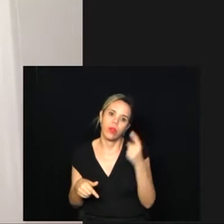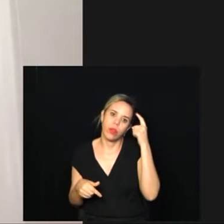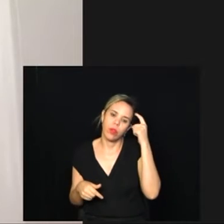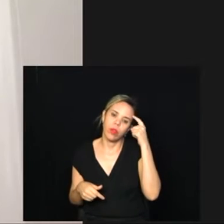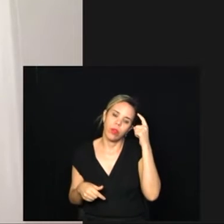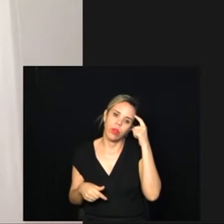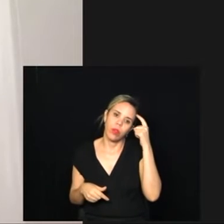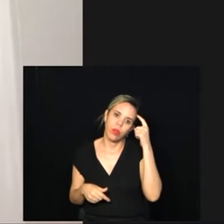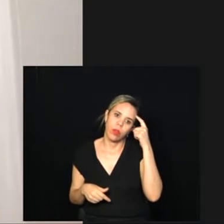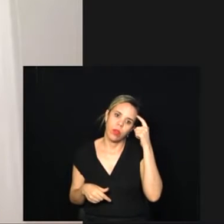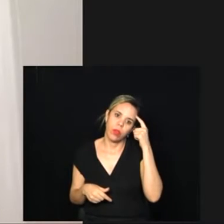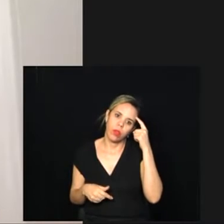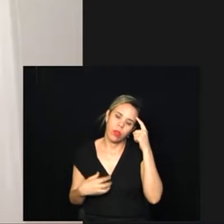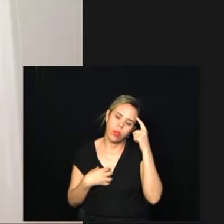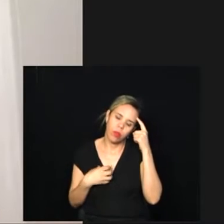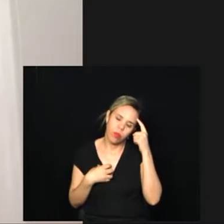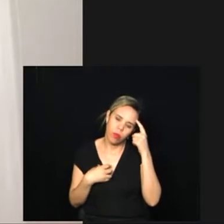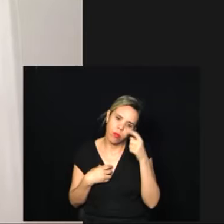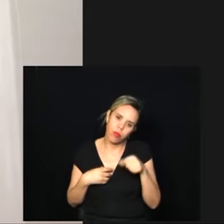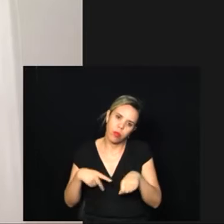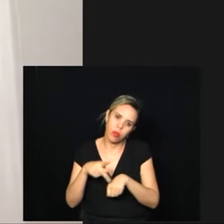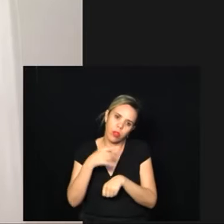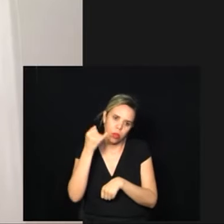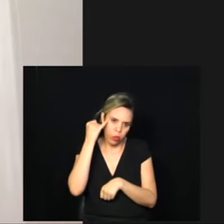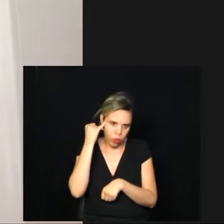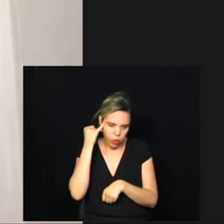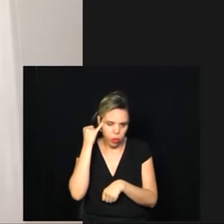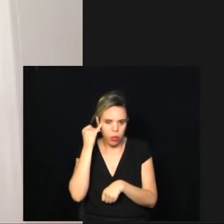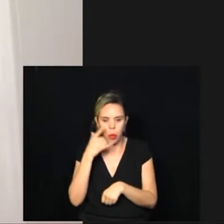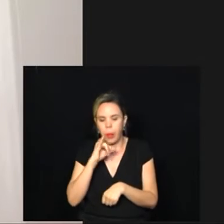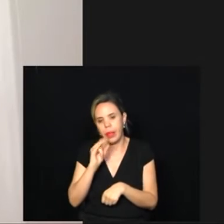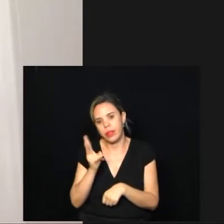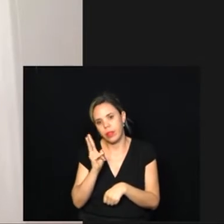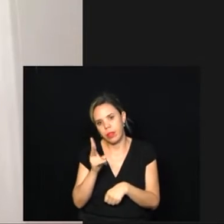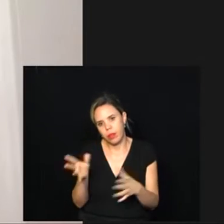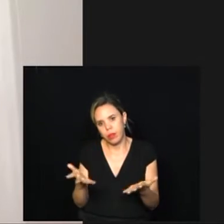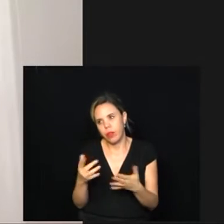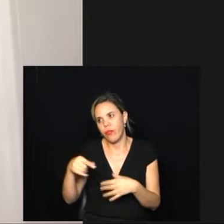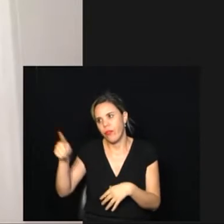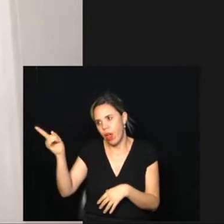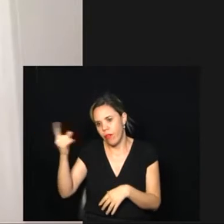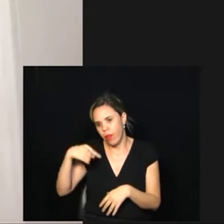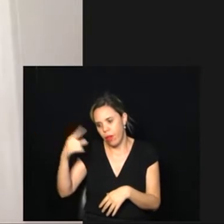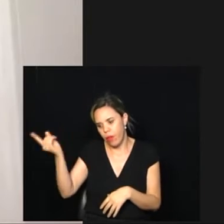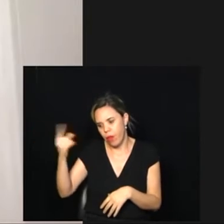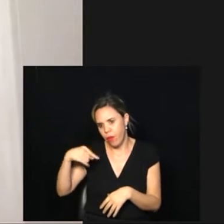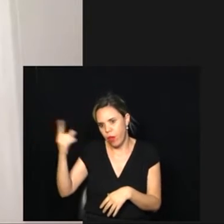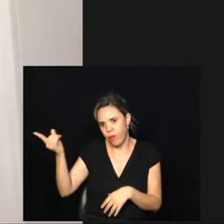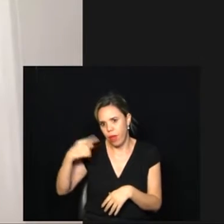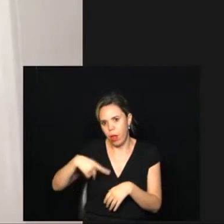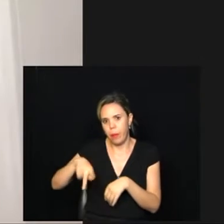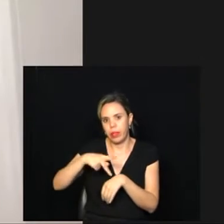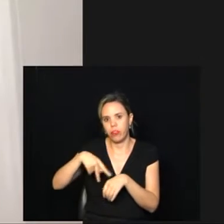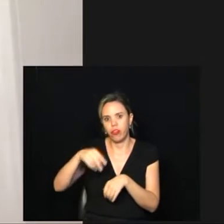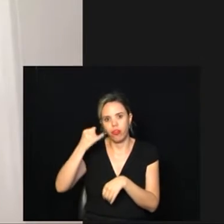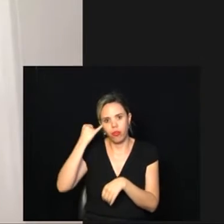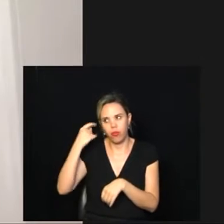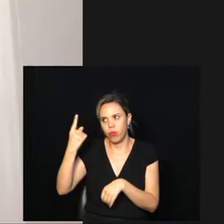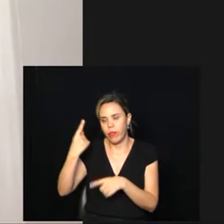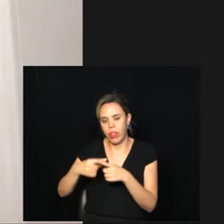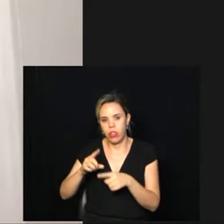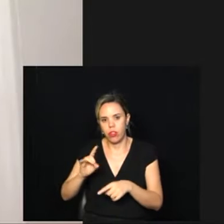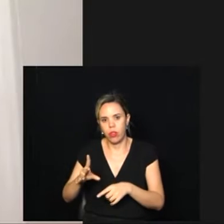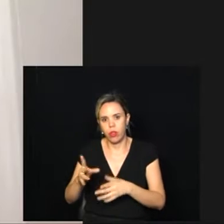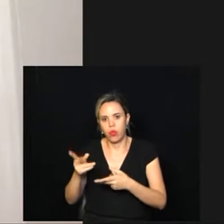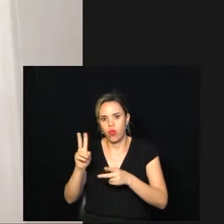essa coisa do Japão na minha cabeça, sabe? Tá. Meu pai sempre indo e vindo do Japão, e eu tinha ido lá uma vez só, mas nunca